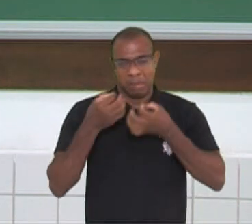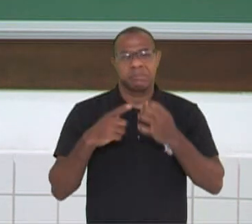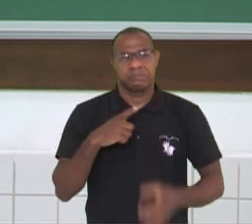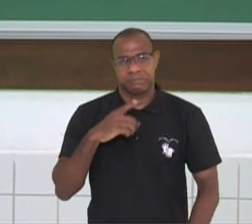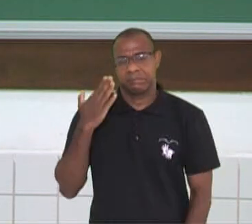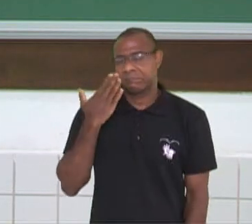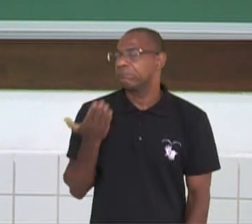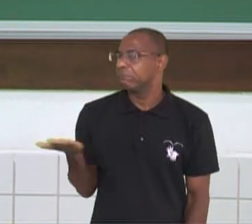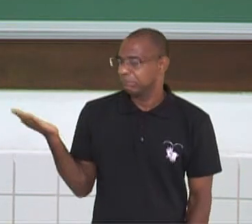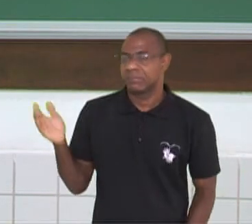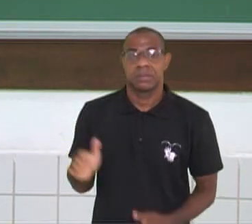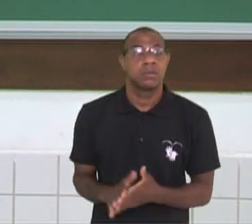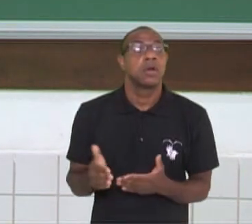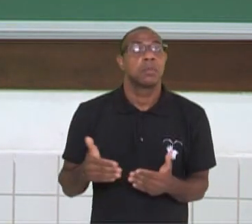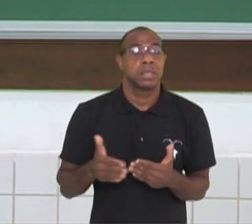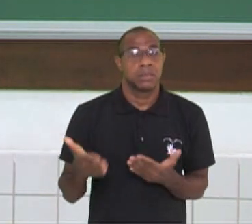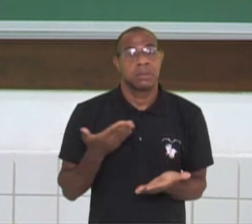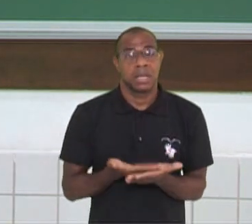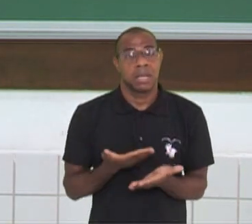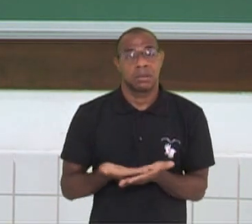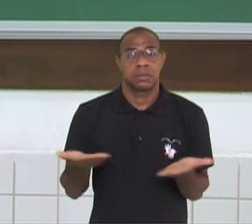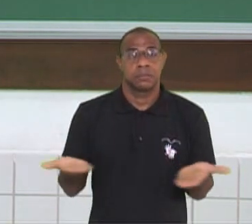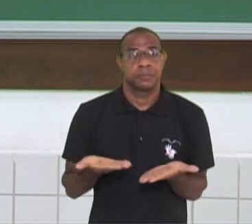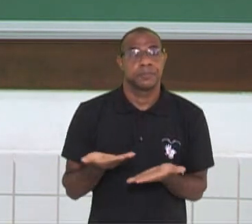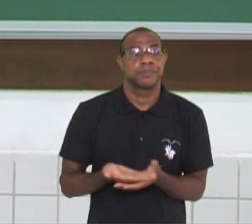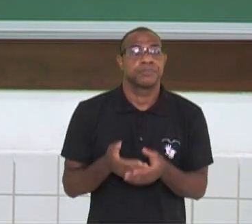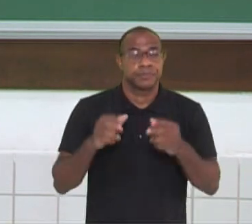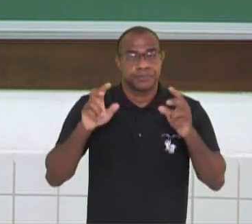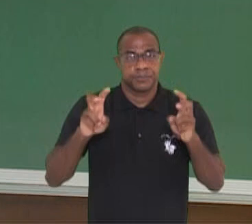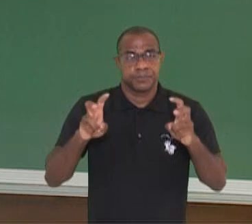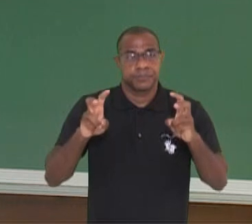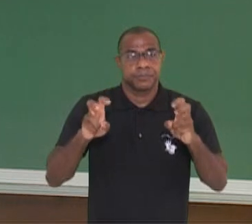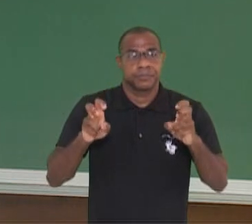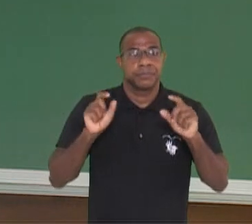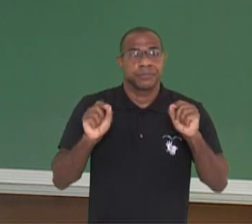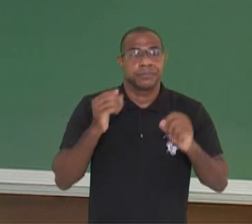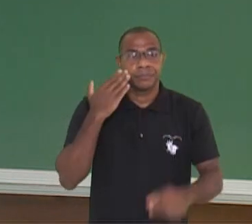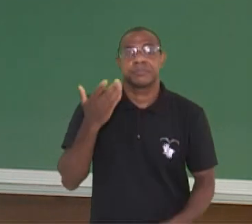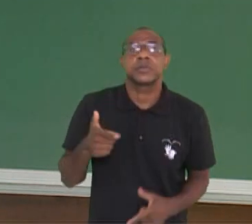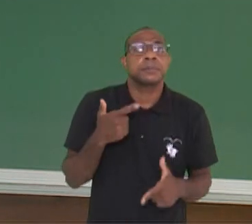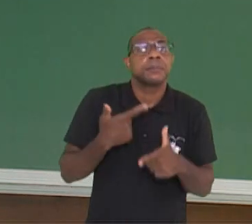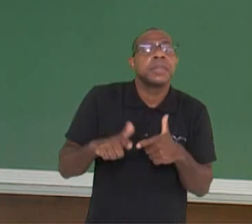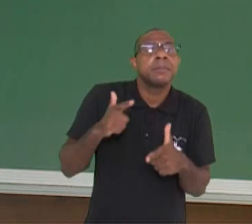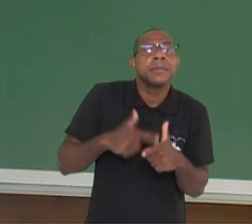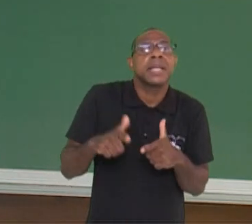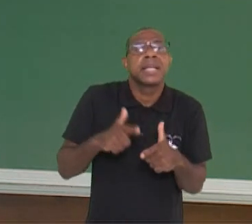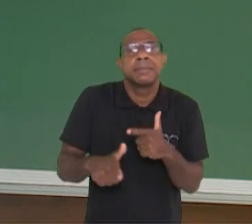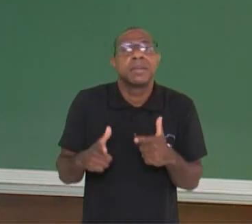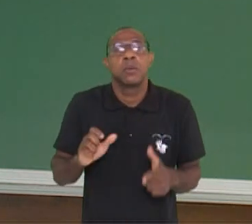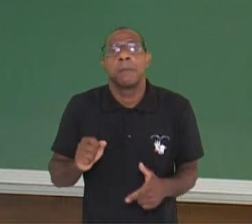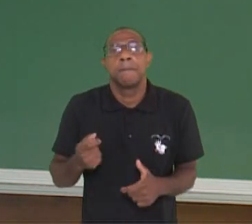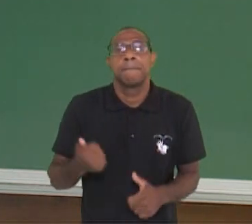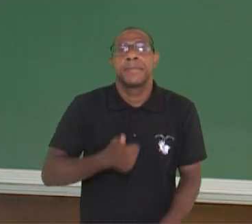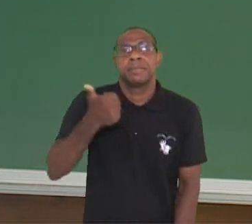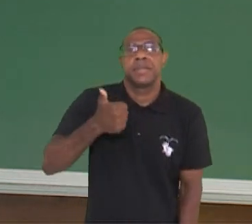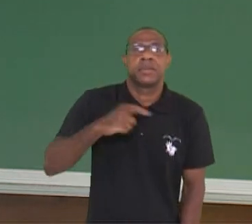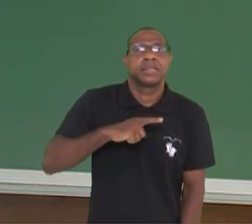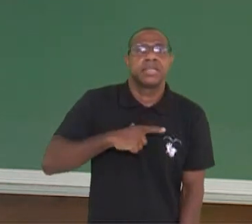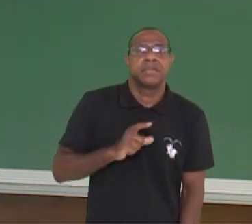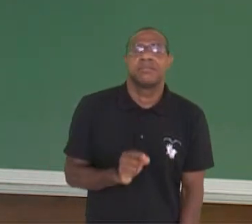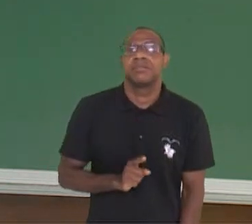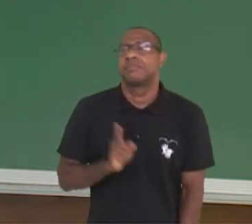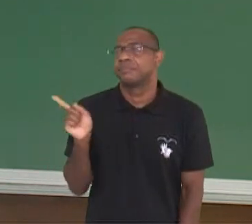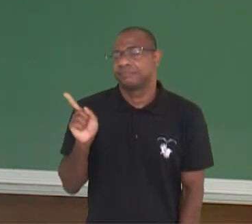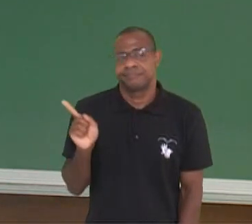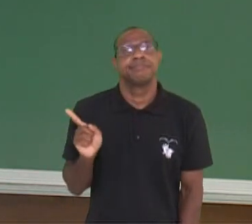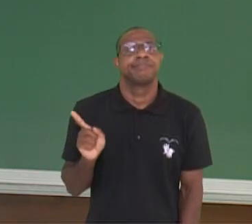nós começamos nossa aula de hoje para falar sobre um primeiro problema nesse contexto todo da proclamação da República, um